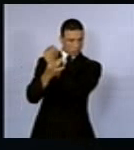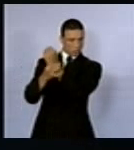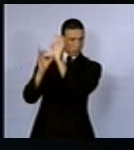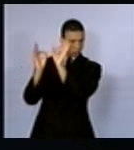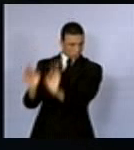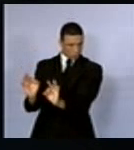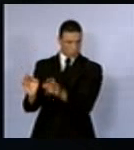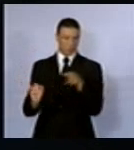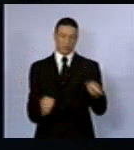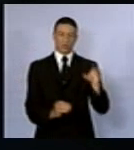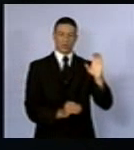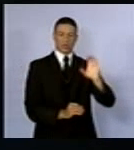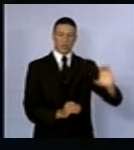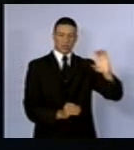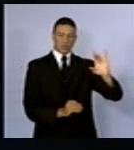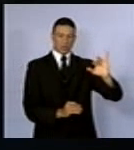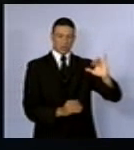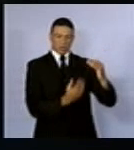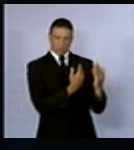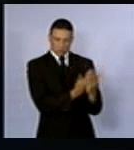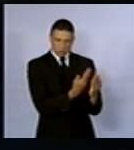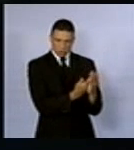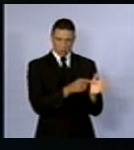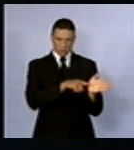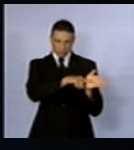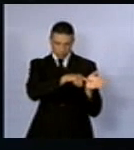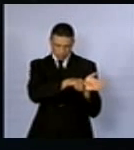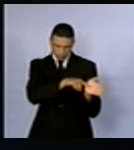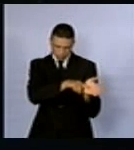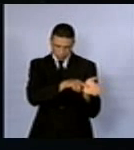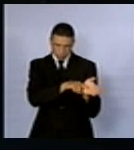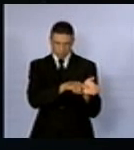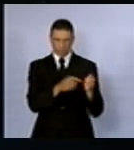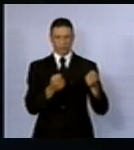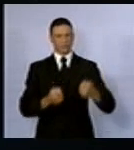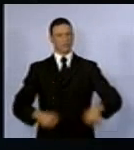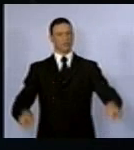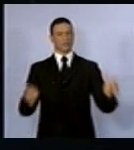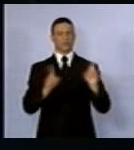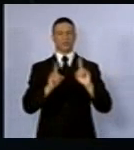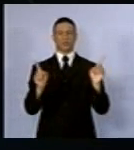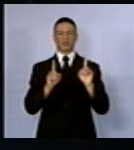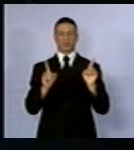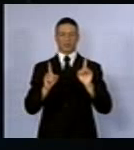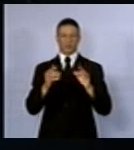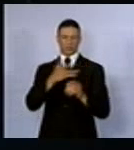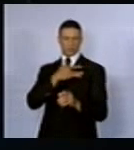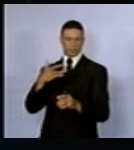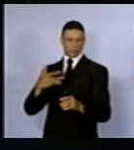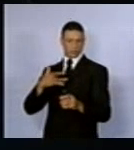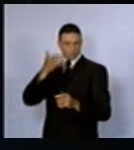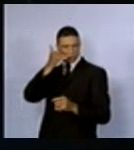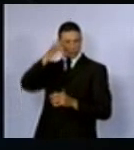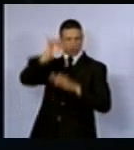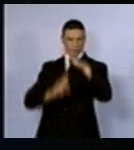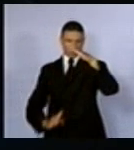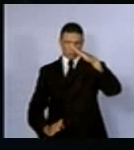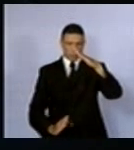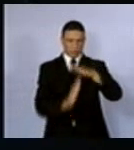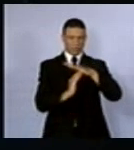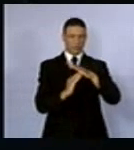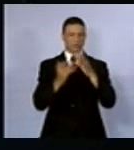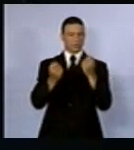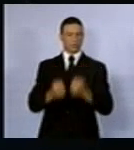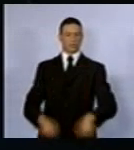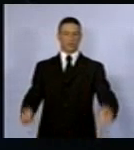estudos científicos mostram que não há necessidade da prevenção desse limite. Este não